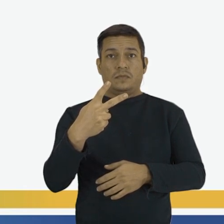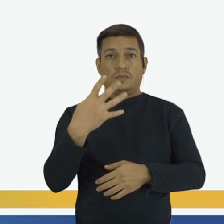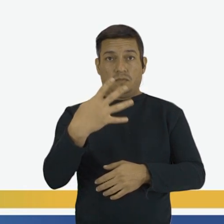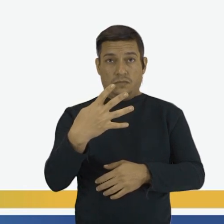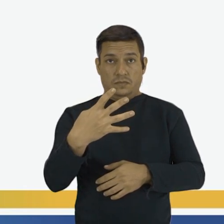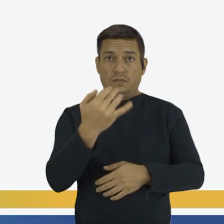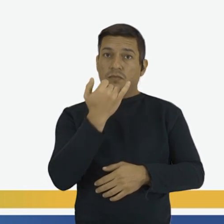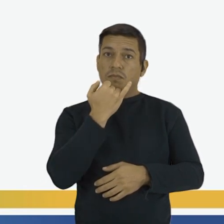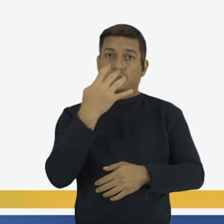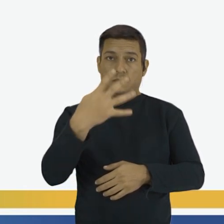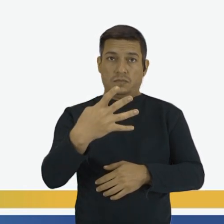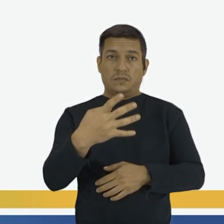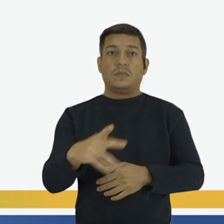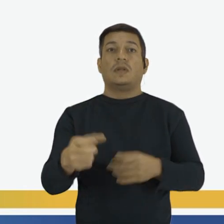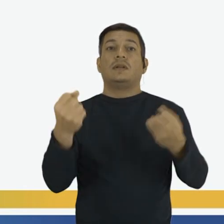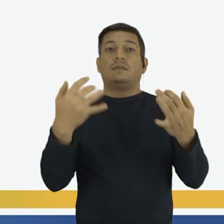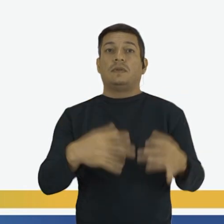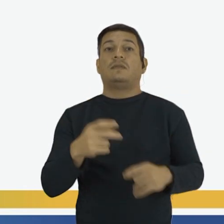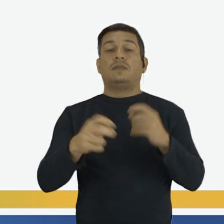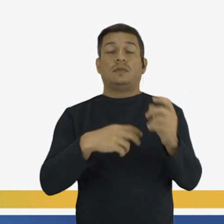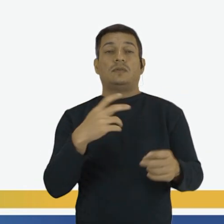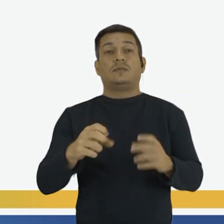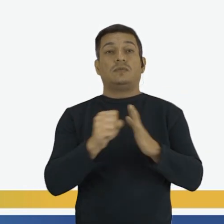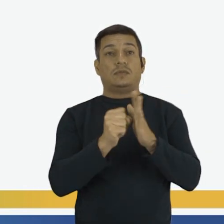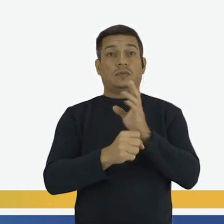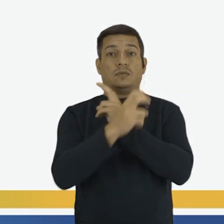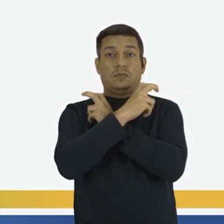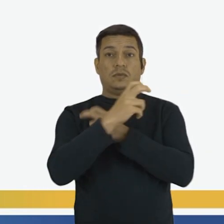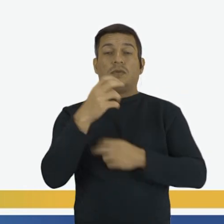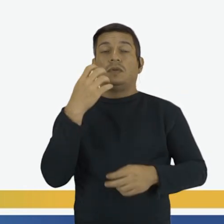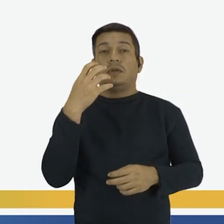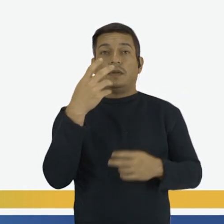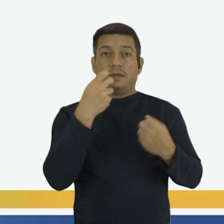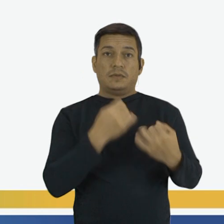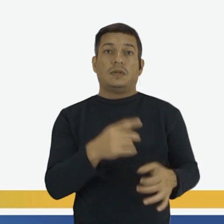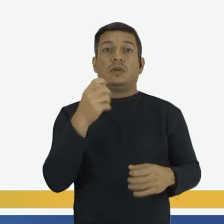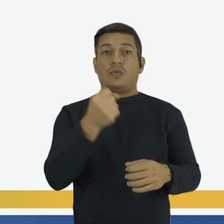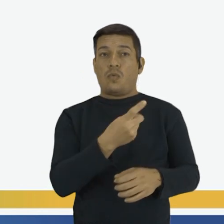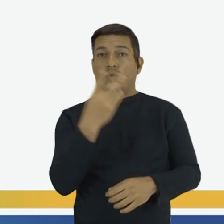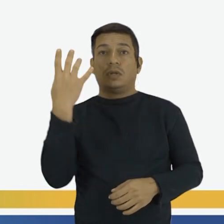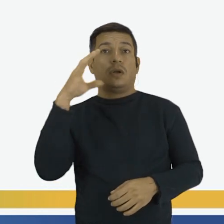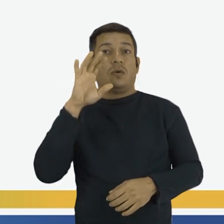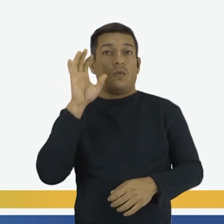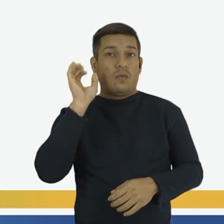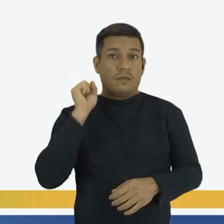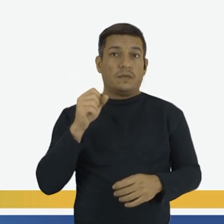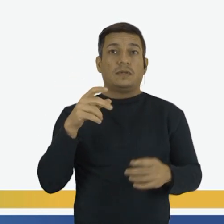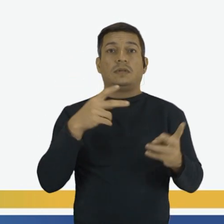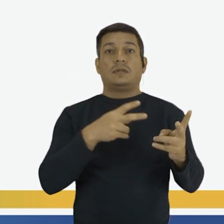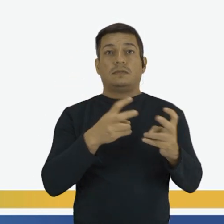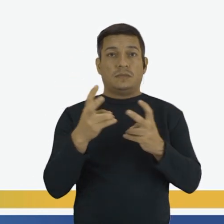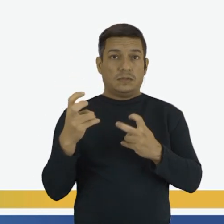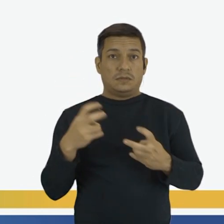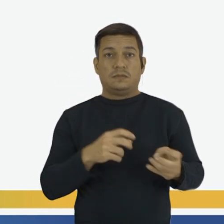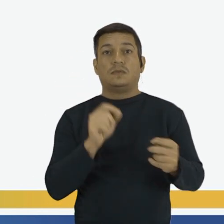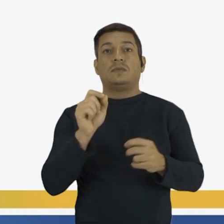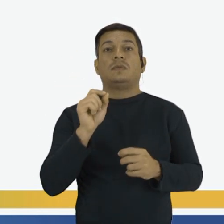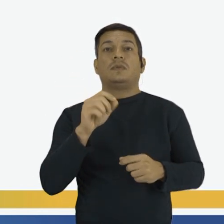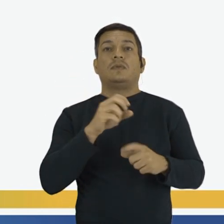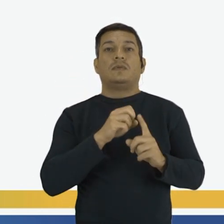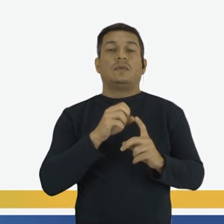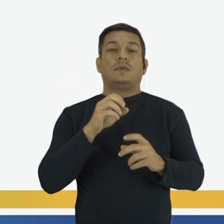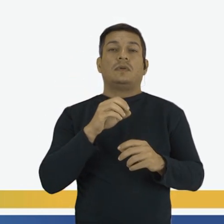Aí eles diziam que contar, ouvir, guardar o narrado é